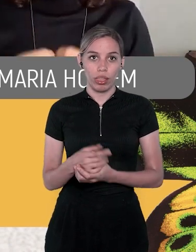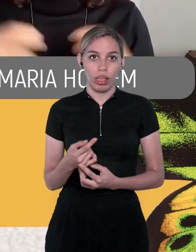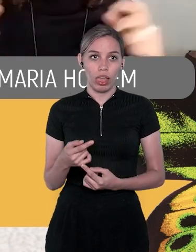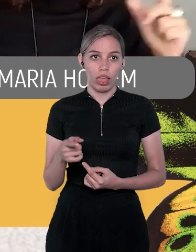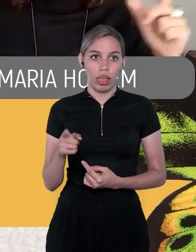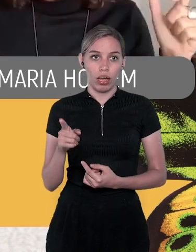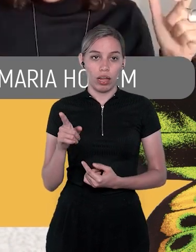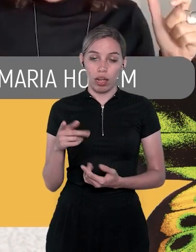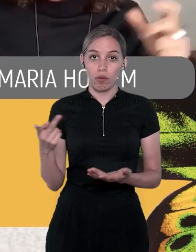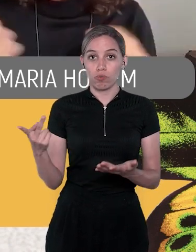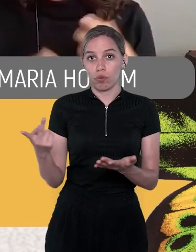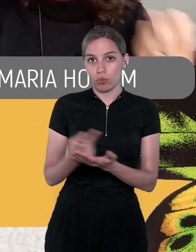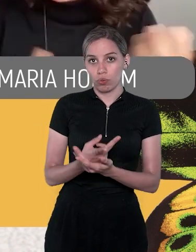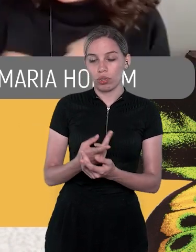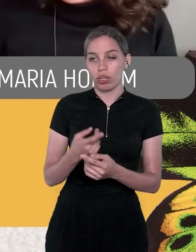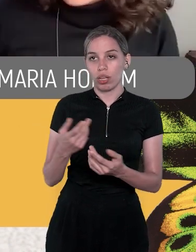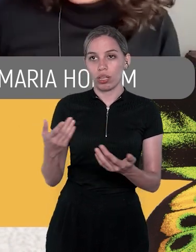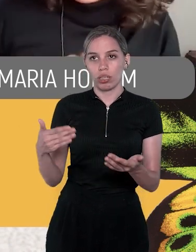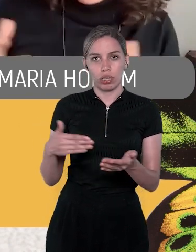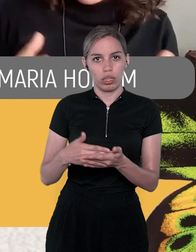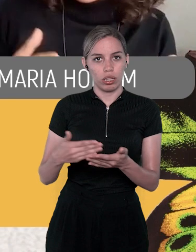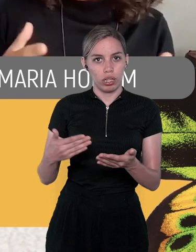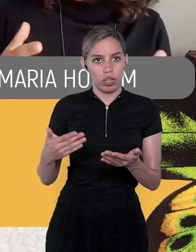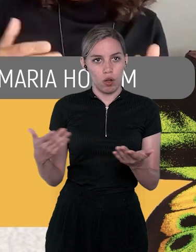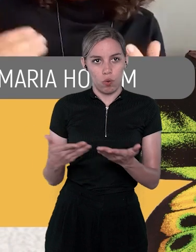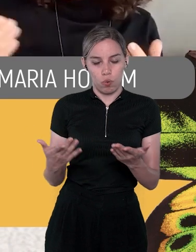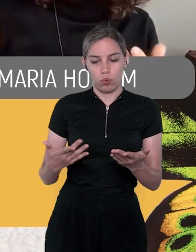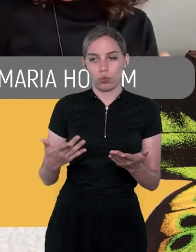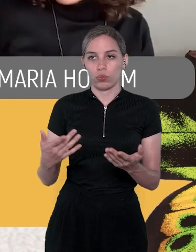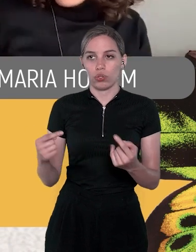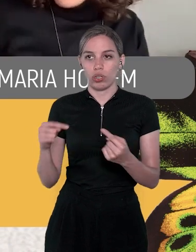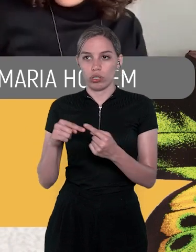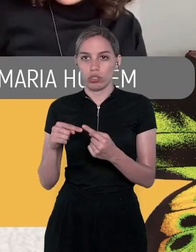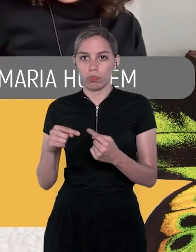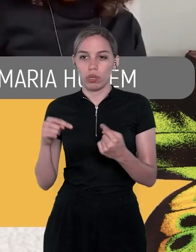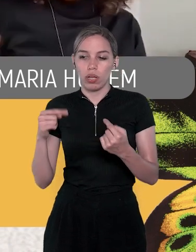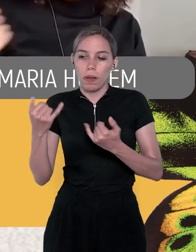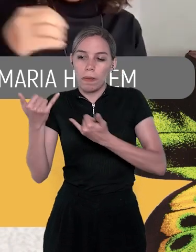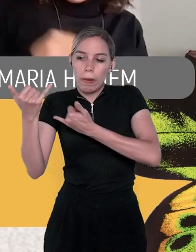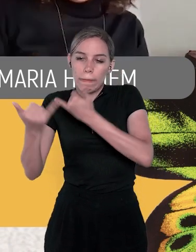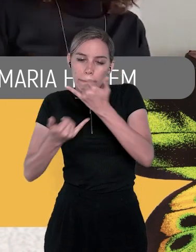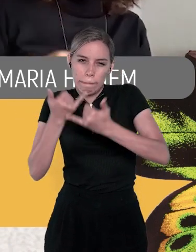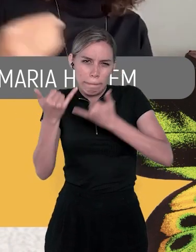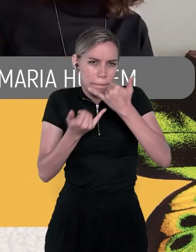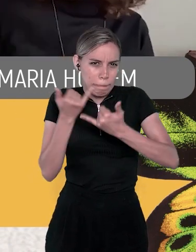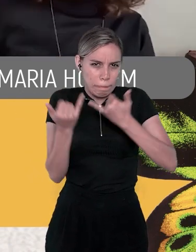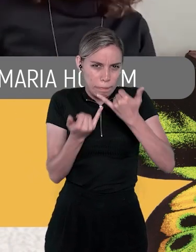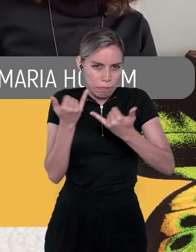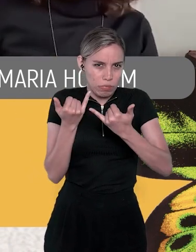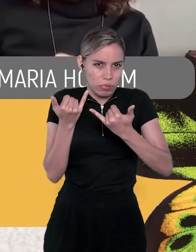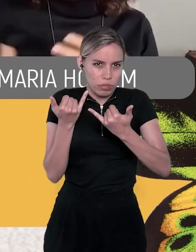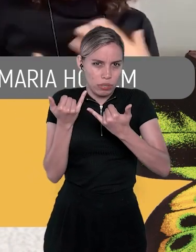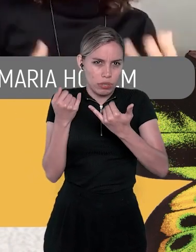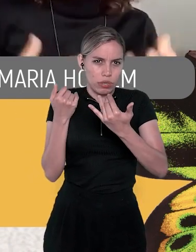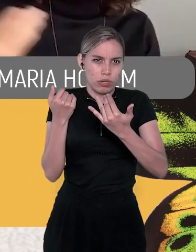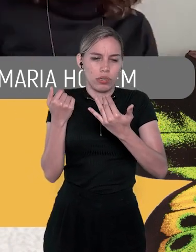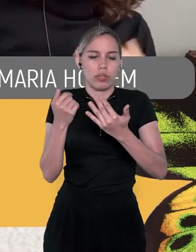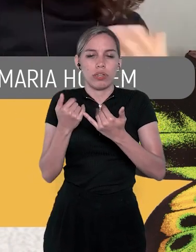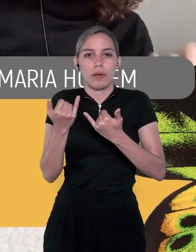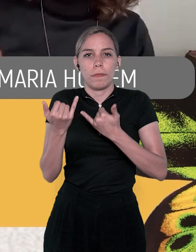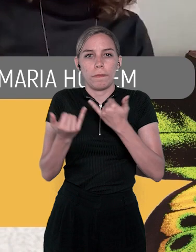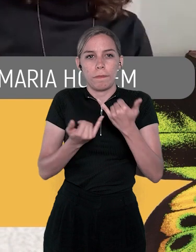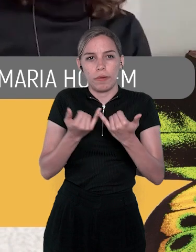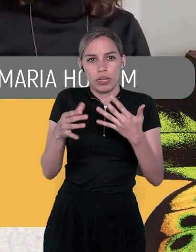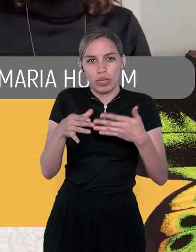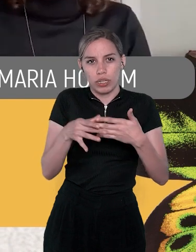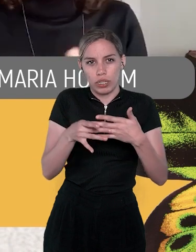uma polarização, uma diferença que é quase um jogo imaginário e simbólico. Ele vai fazer uma